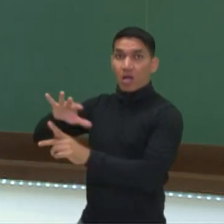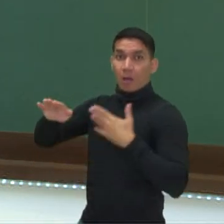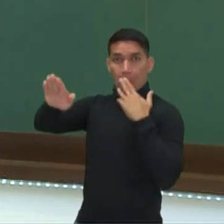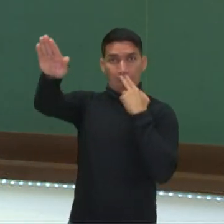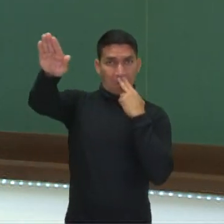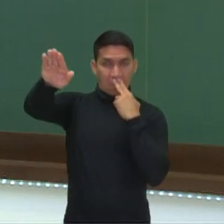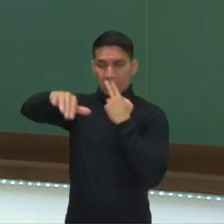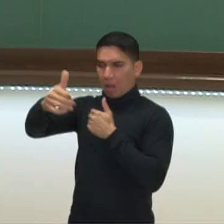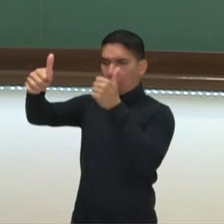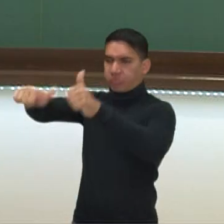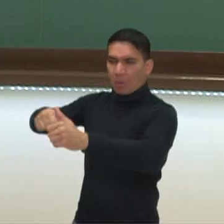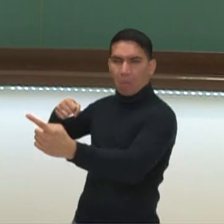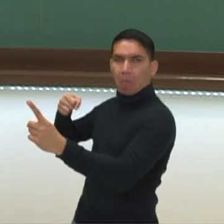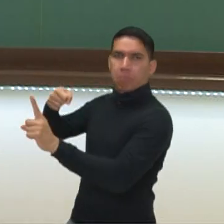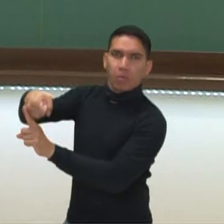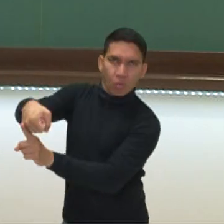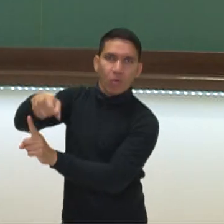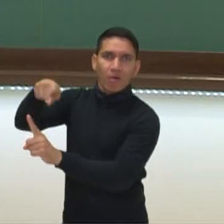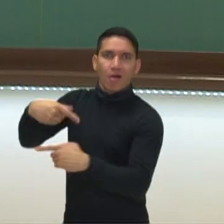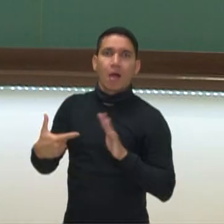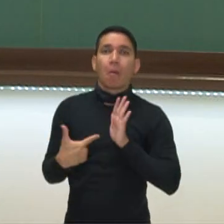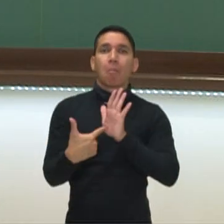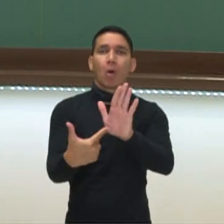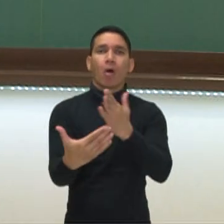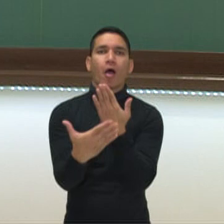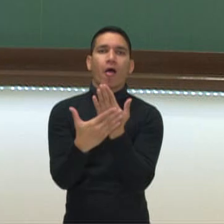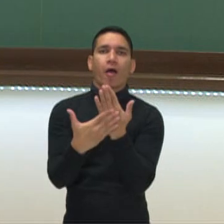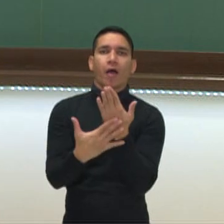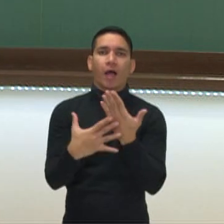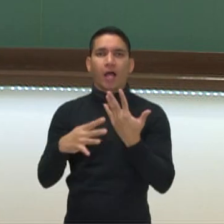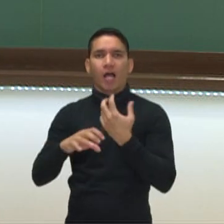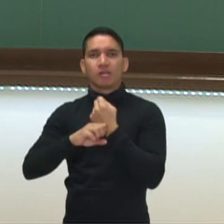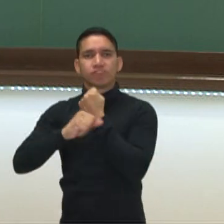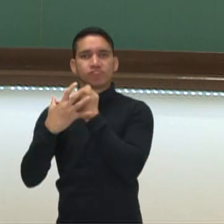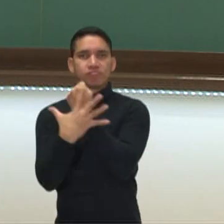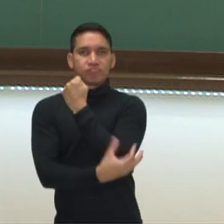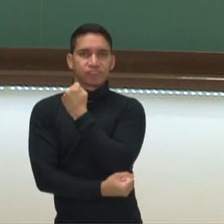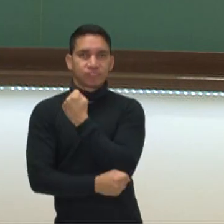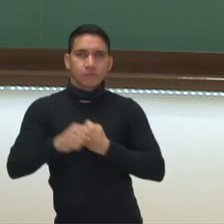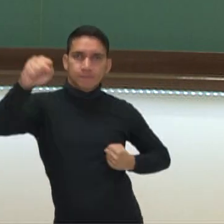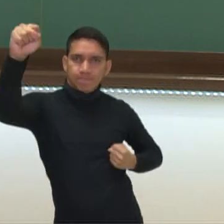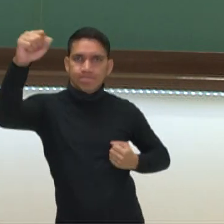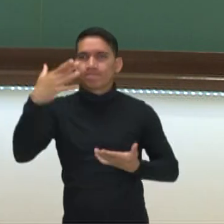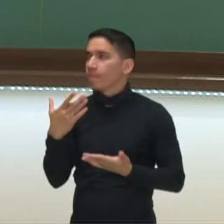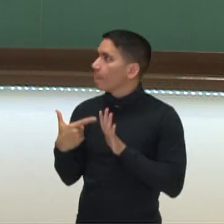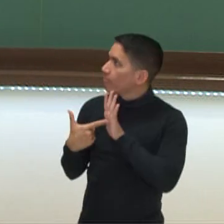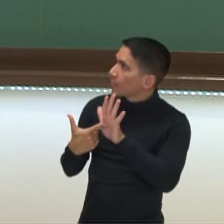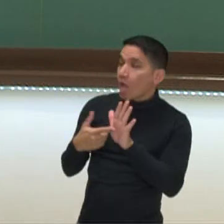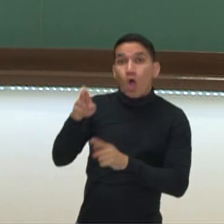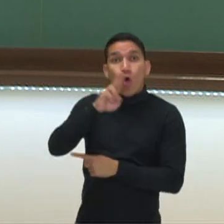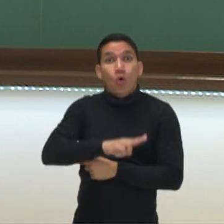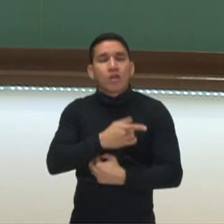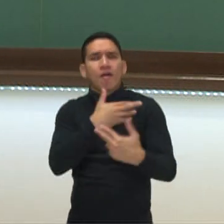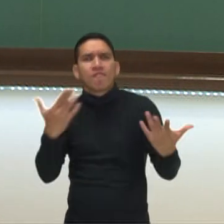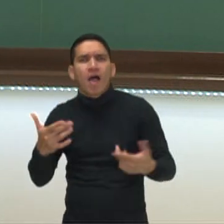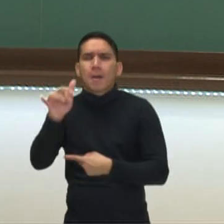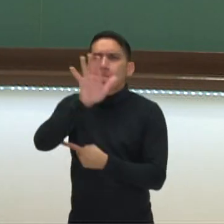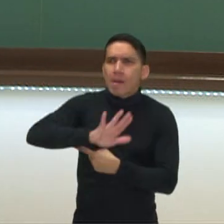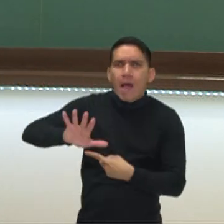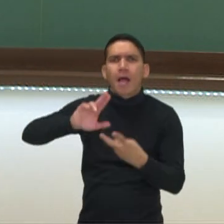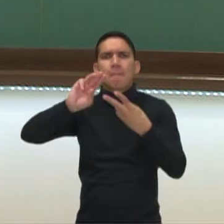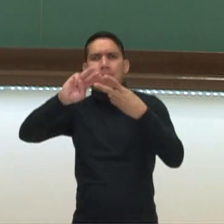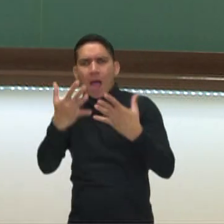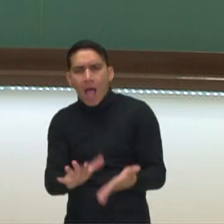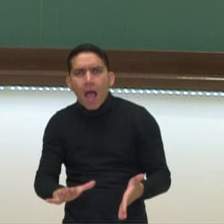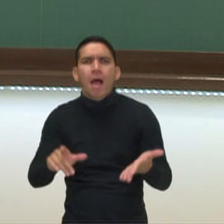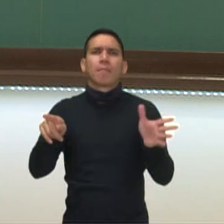Adolf Hitler, nesta capa da revista do Capitão América. Então você percebe que o uso de imagens, mapas, das artes em